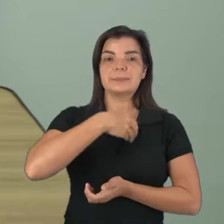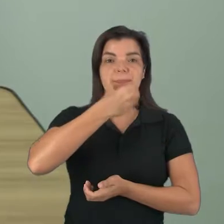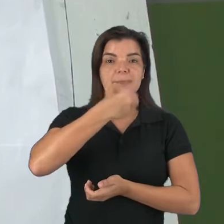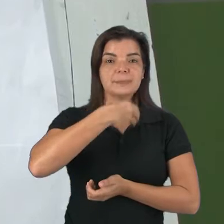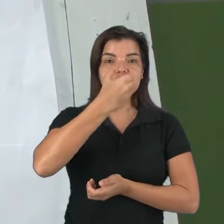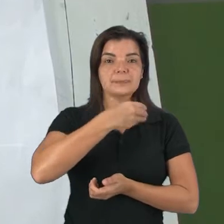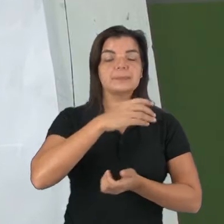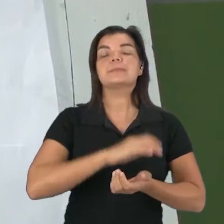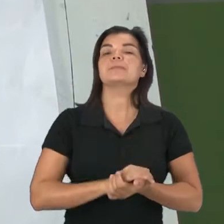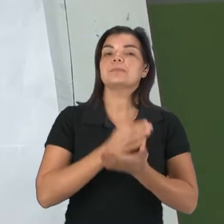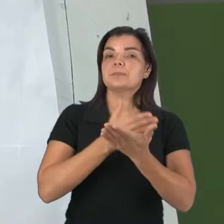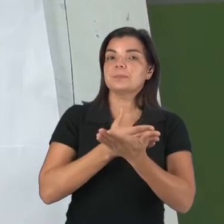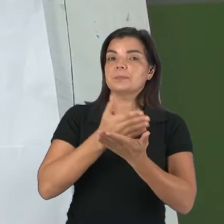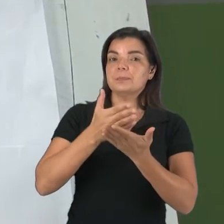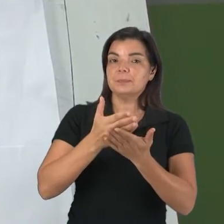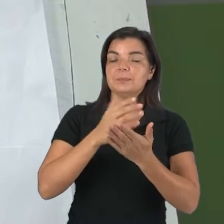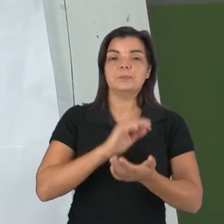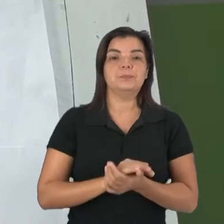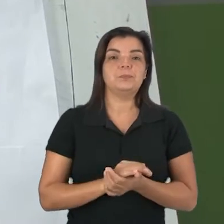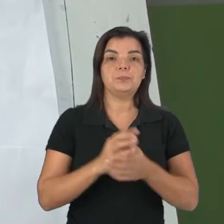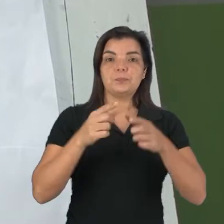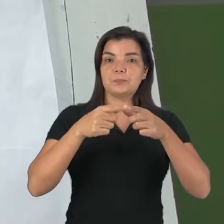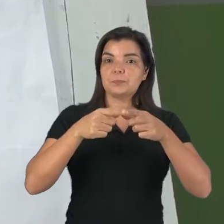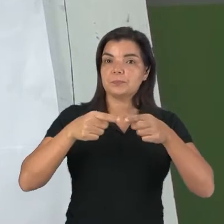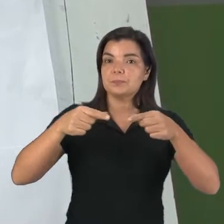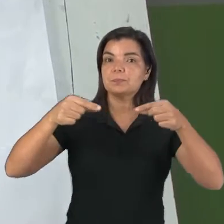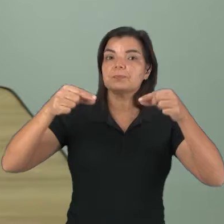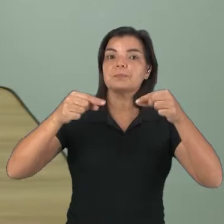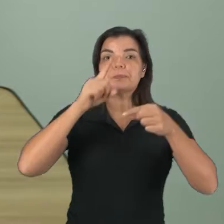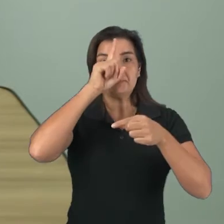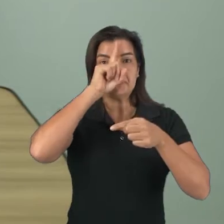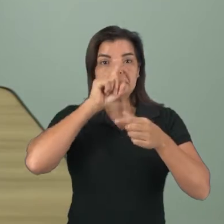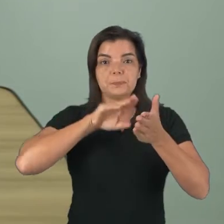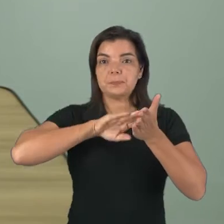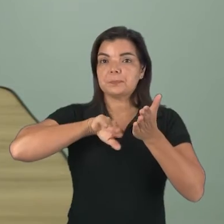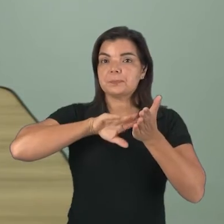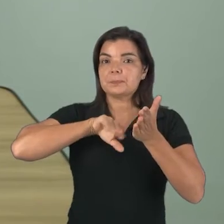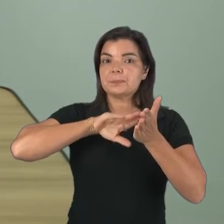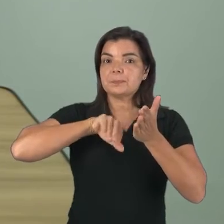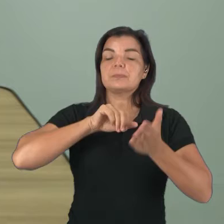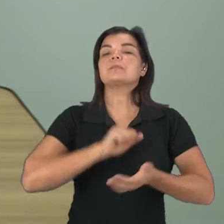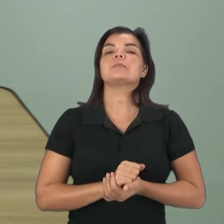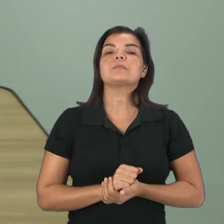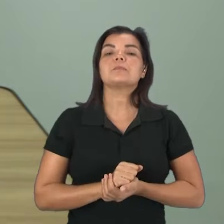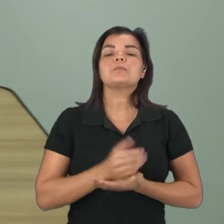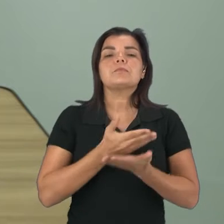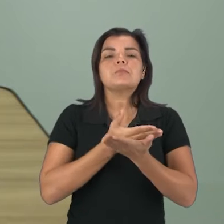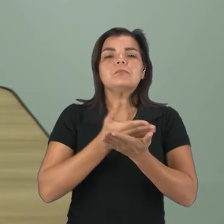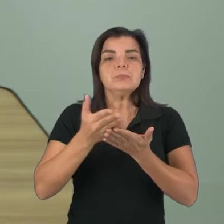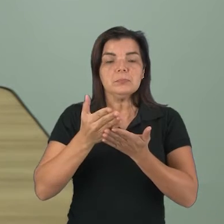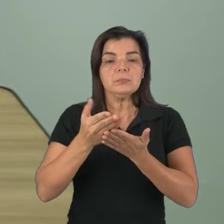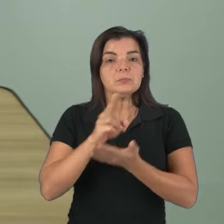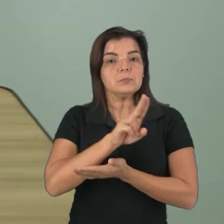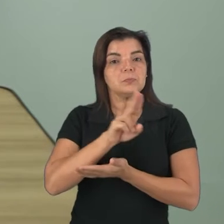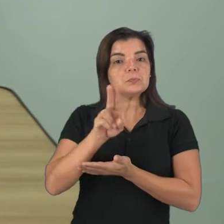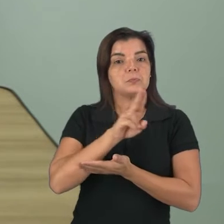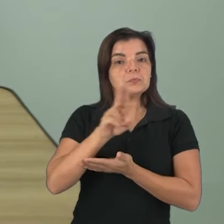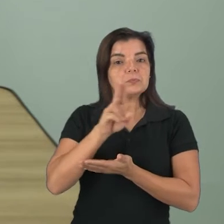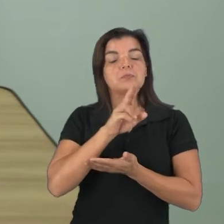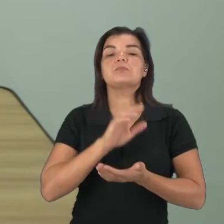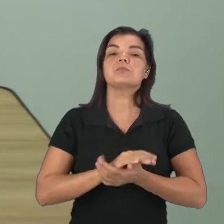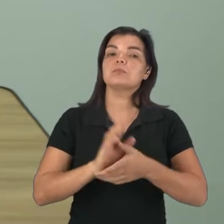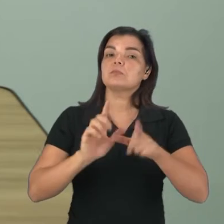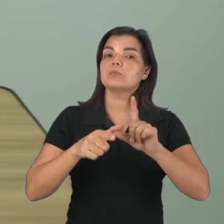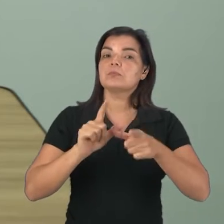frutas Vamos iniciar com uma mão não inicia com que letra crianças mamam